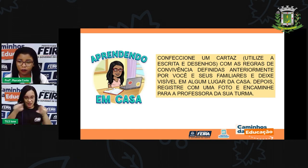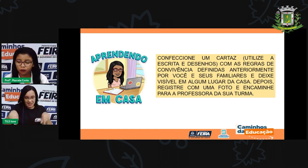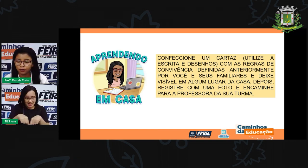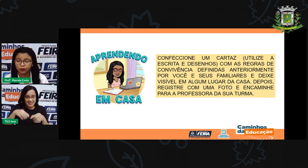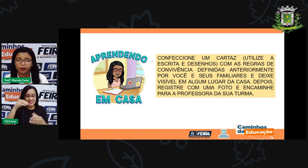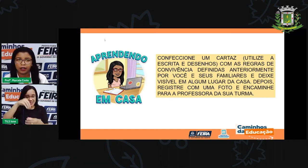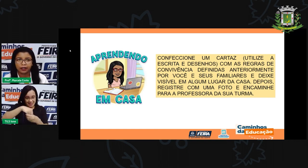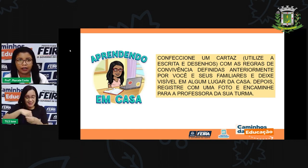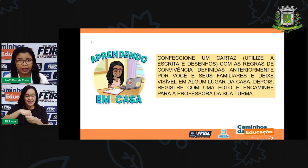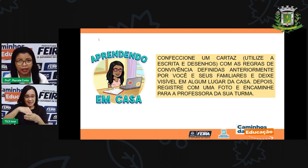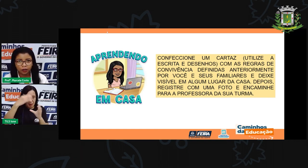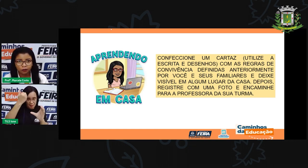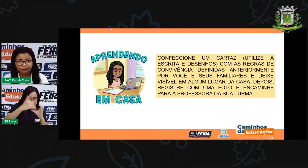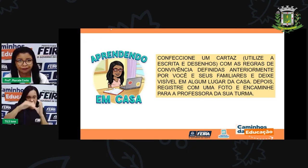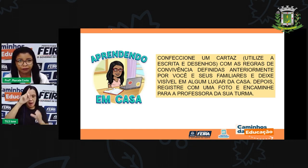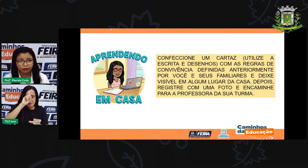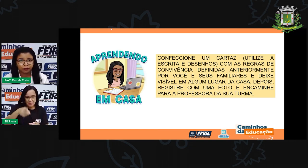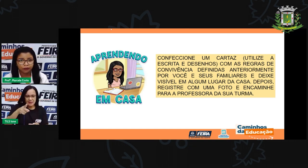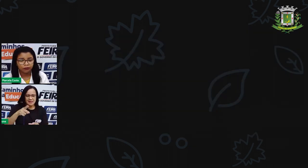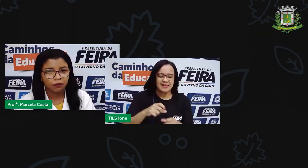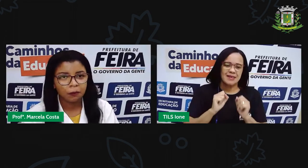está trabalhando. Certo?